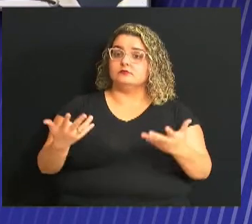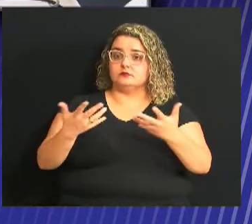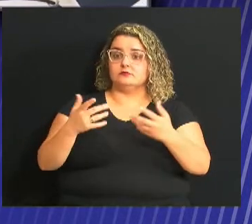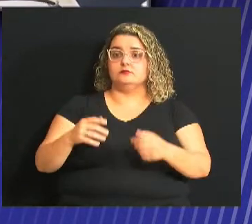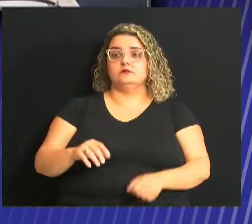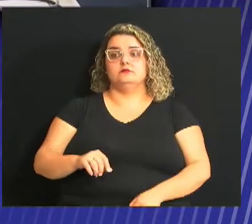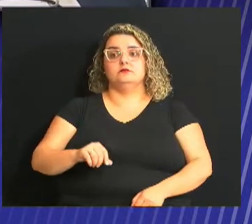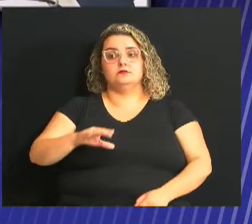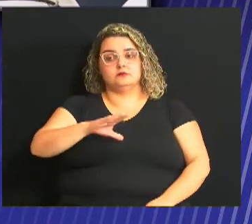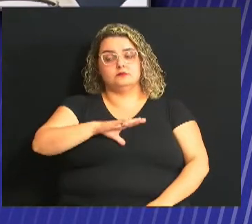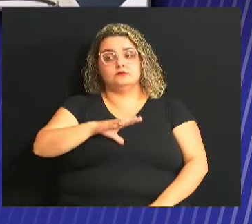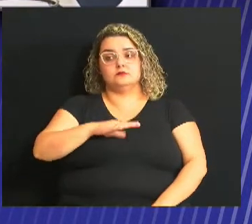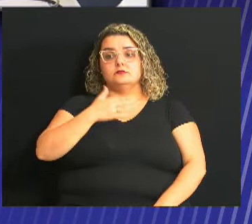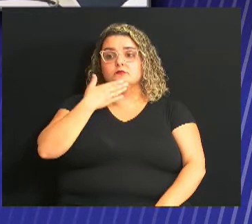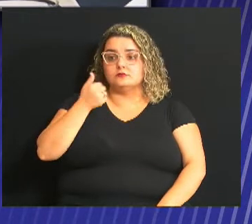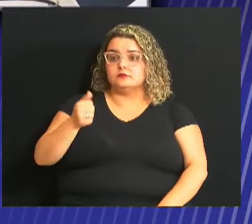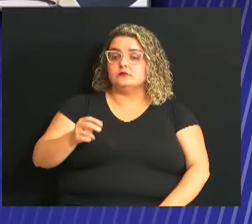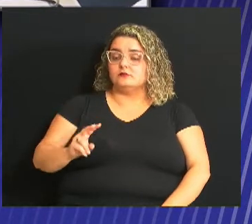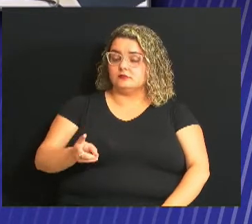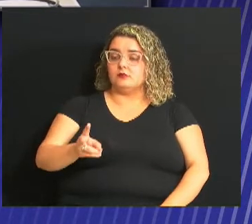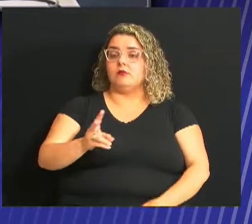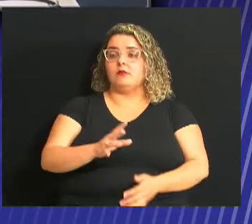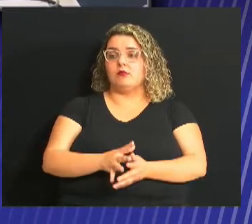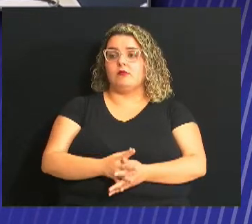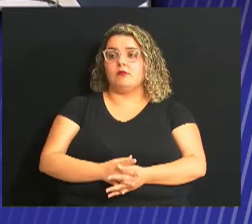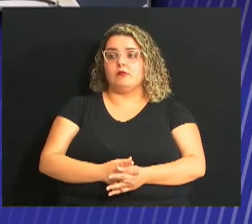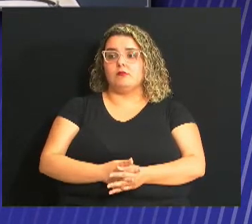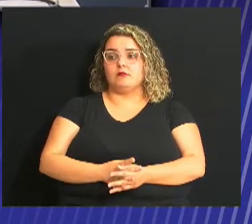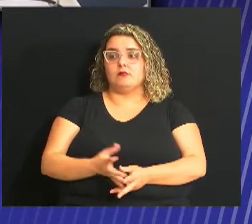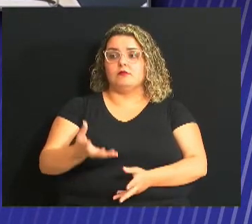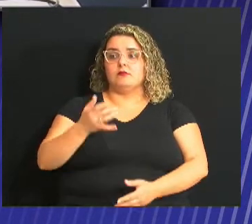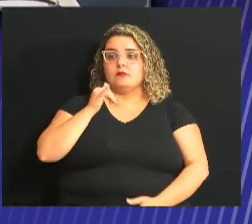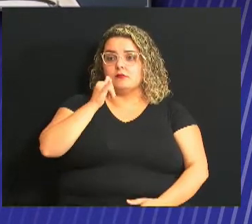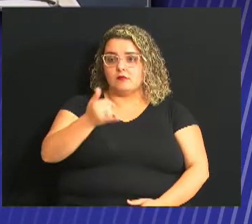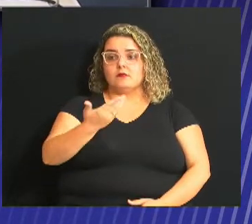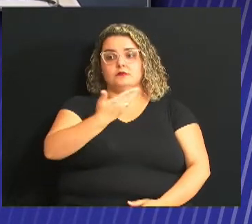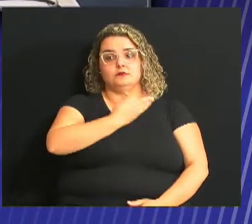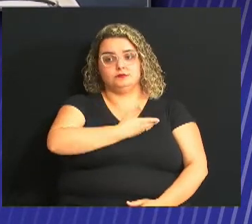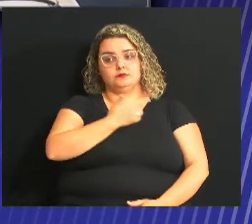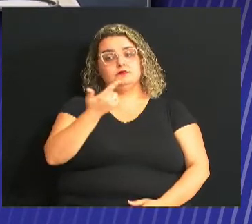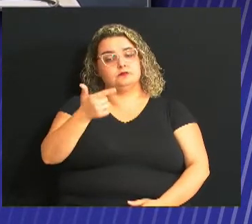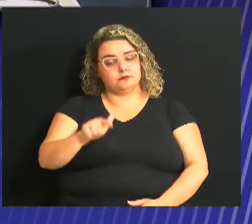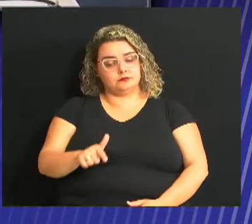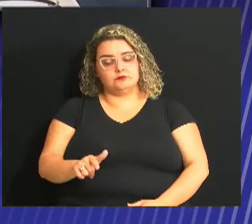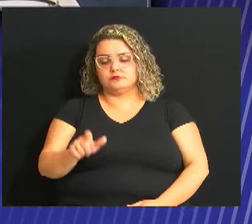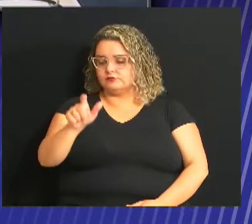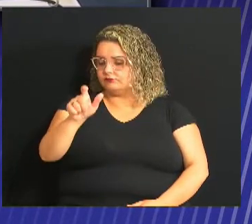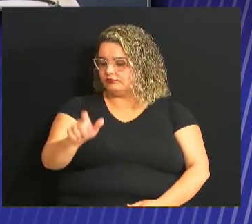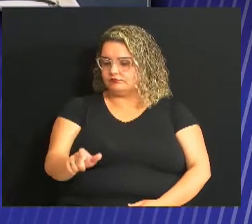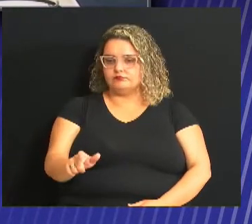cidade cada vez melhor. Queria dizer a você, meu amigo, que você continue sendo essa pessoa